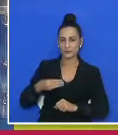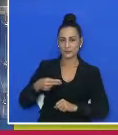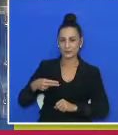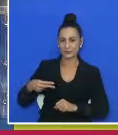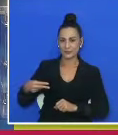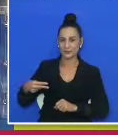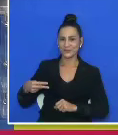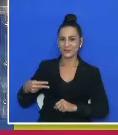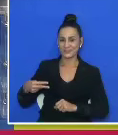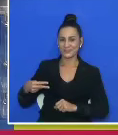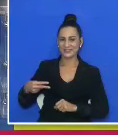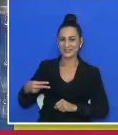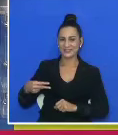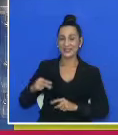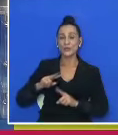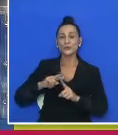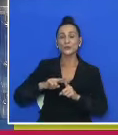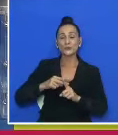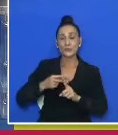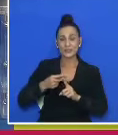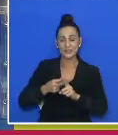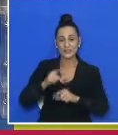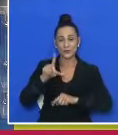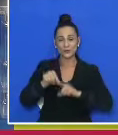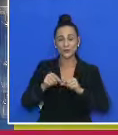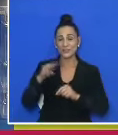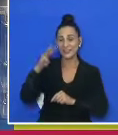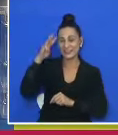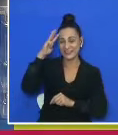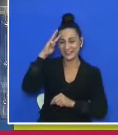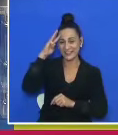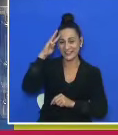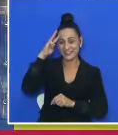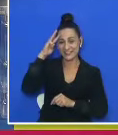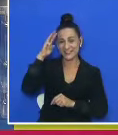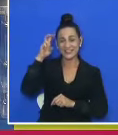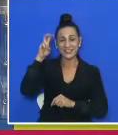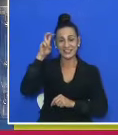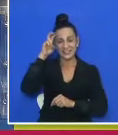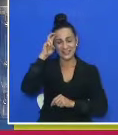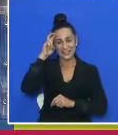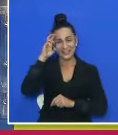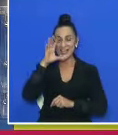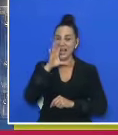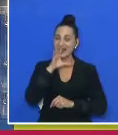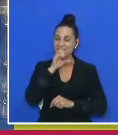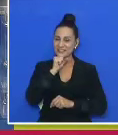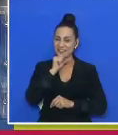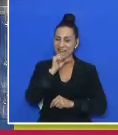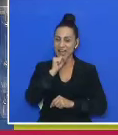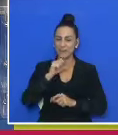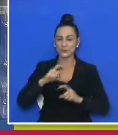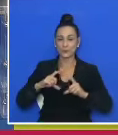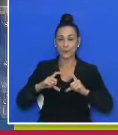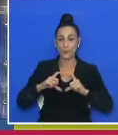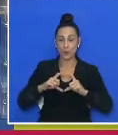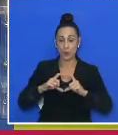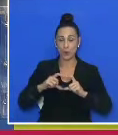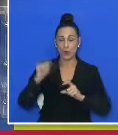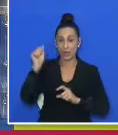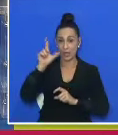32. Dupla Sena, com sorteios às terças, quintas e sábados. Bola azul,